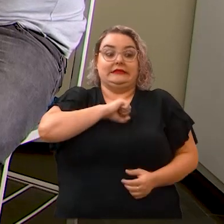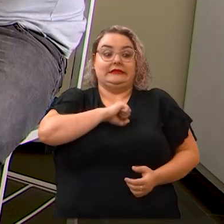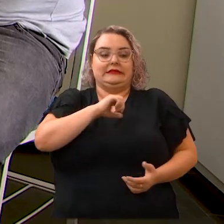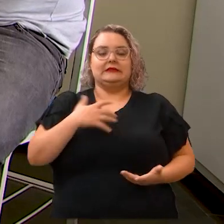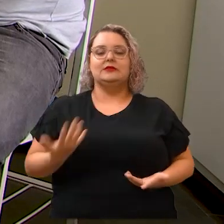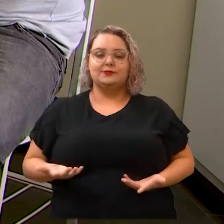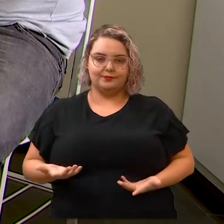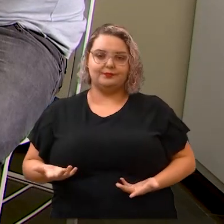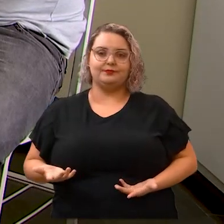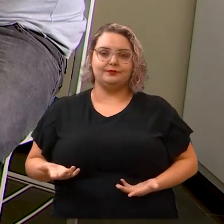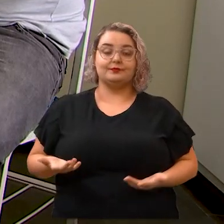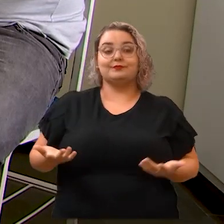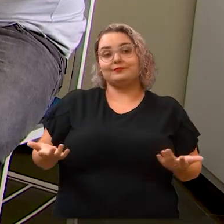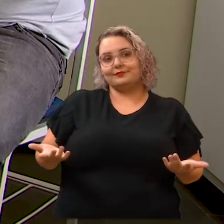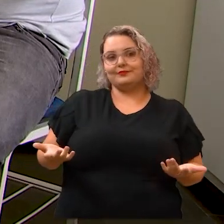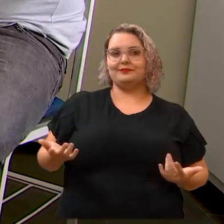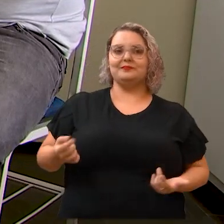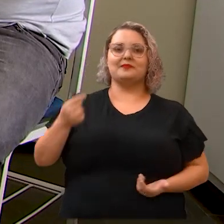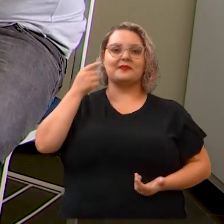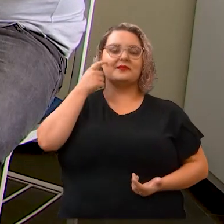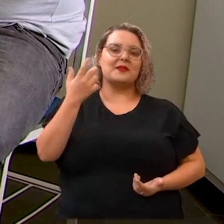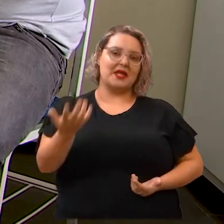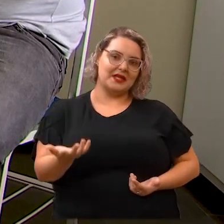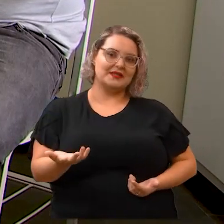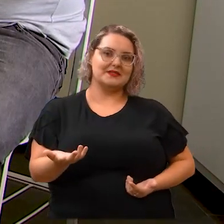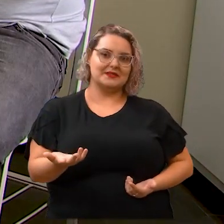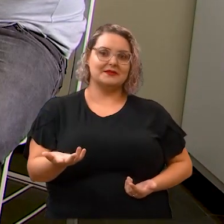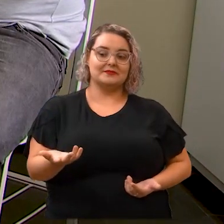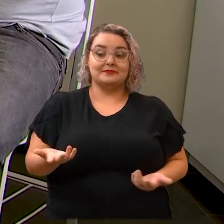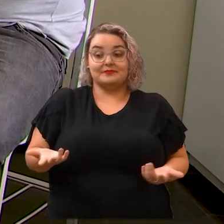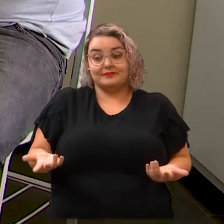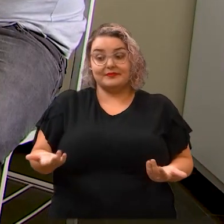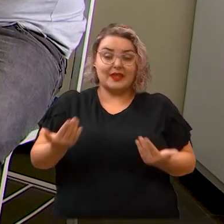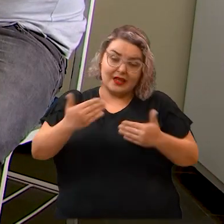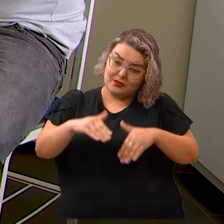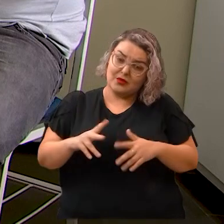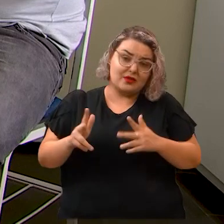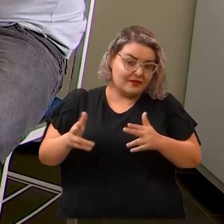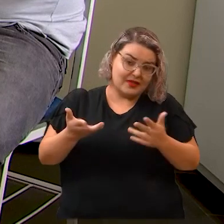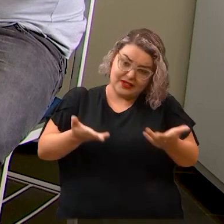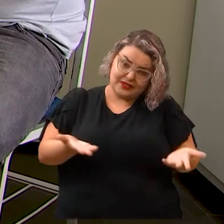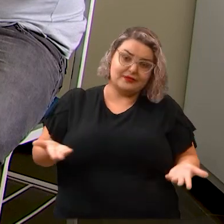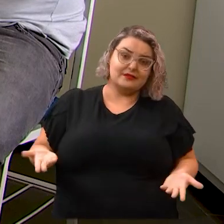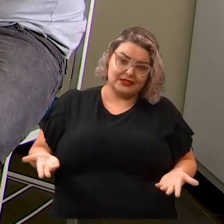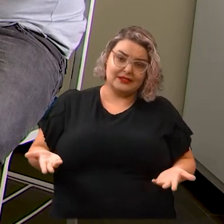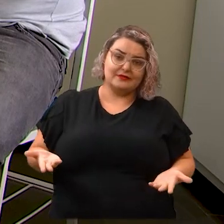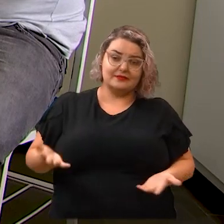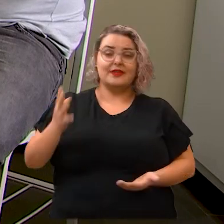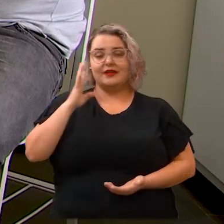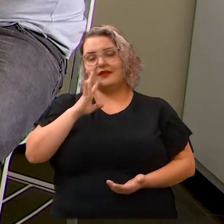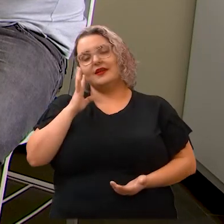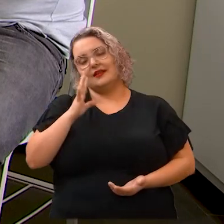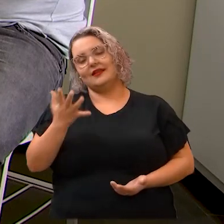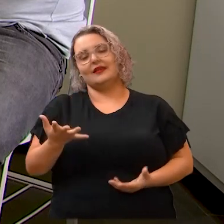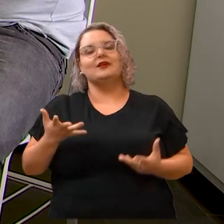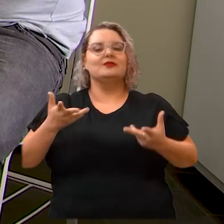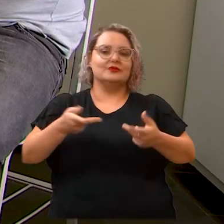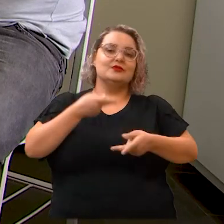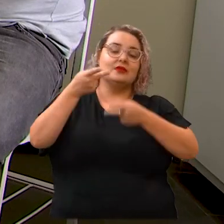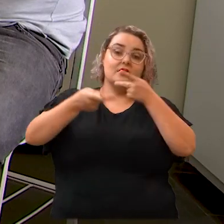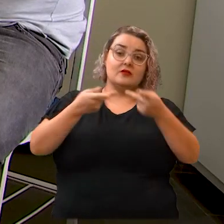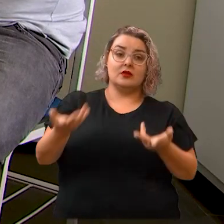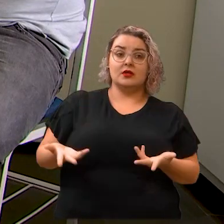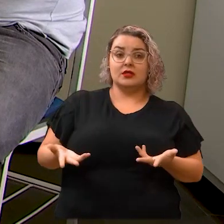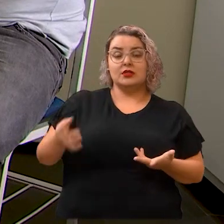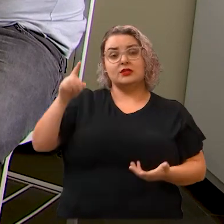batedeira tudo imagina e prova Exatamente isso então muito legal né tudo